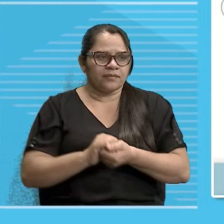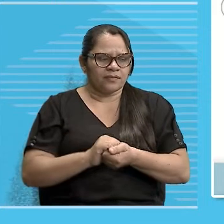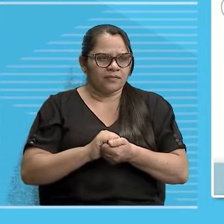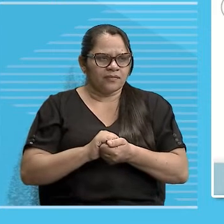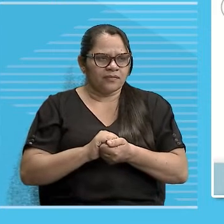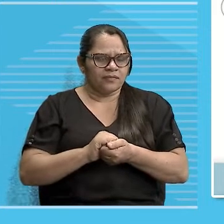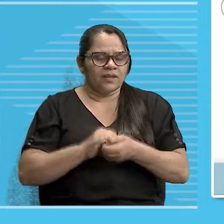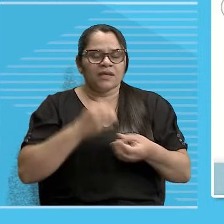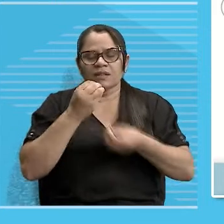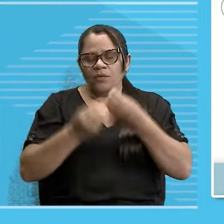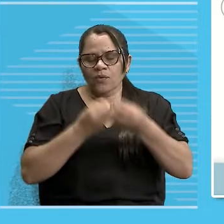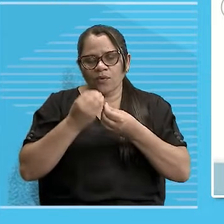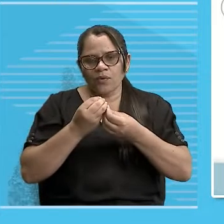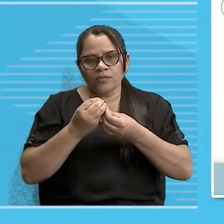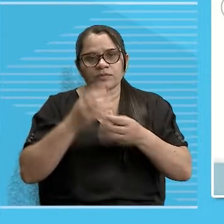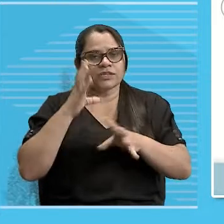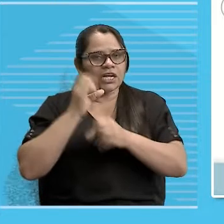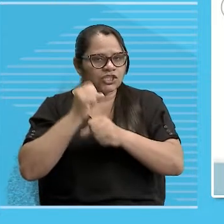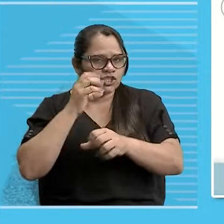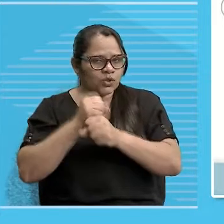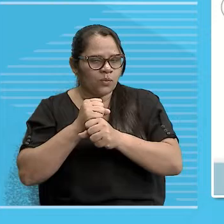Meus queridos,